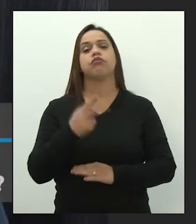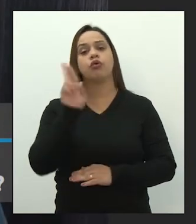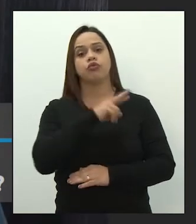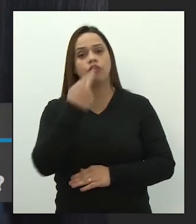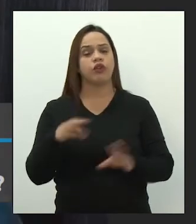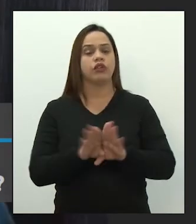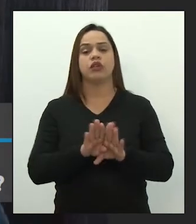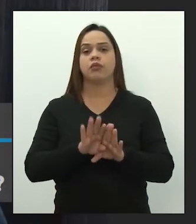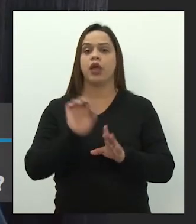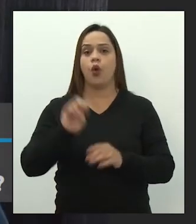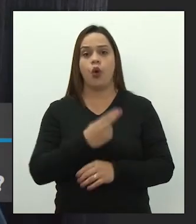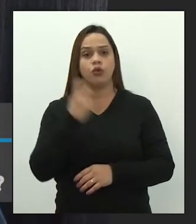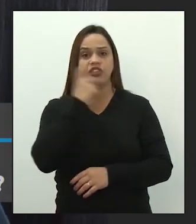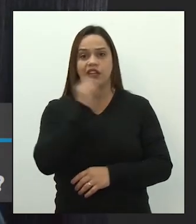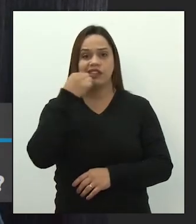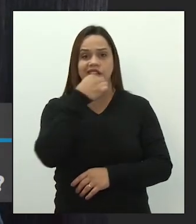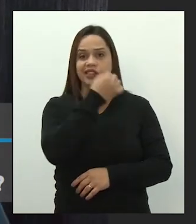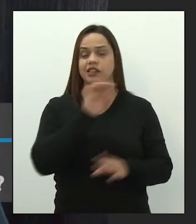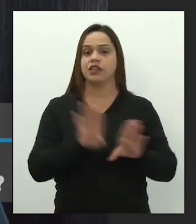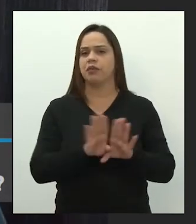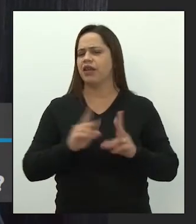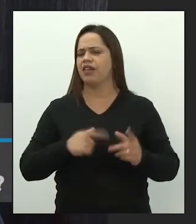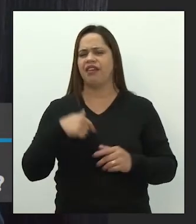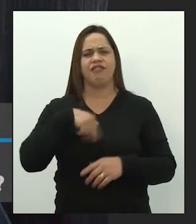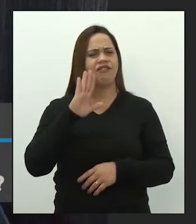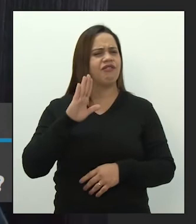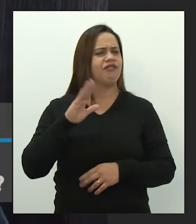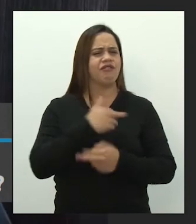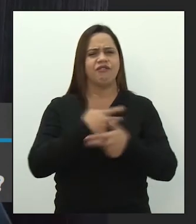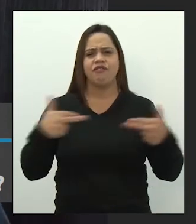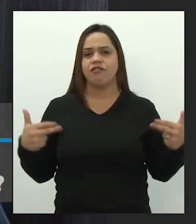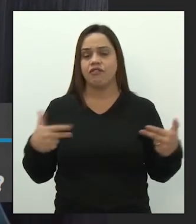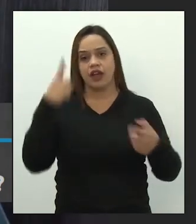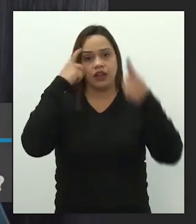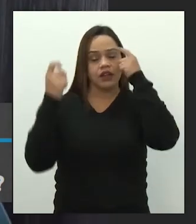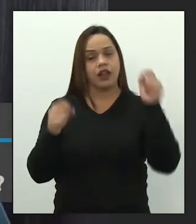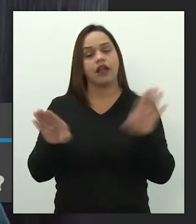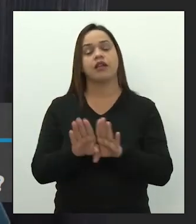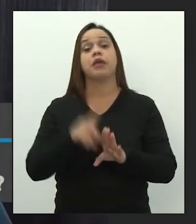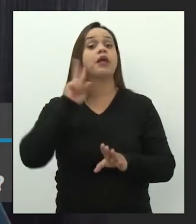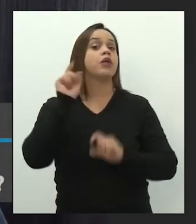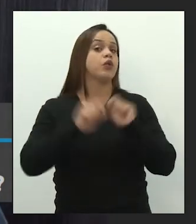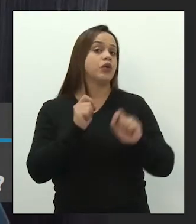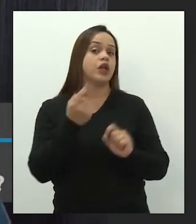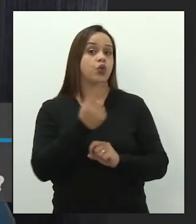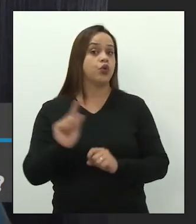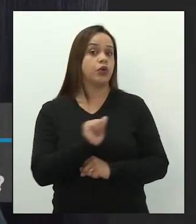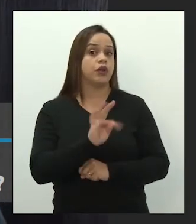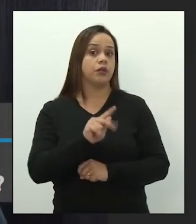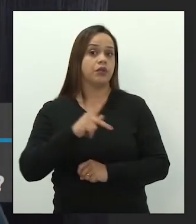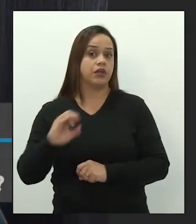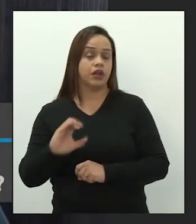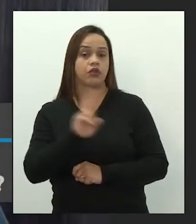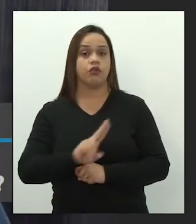várias as hipóteses, várias as ideias que nós temos e podemos contribuir com você. Lembrando que na última TPC a gente também falou da caixa de